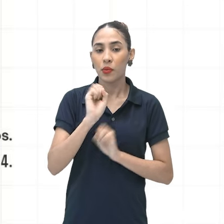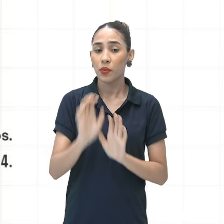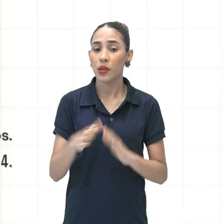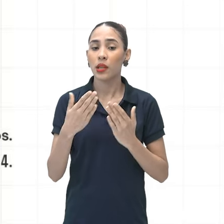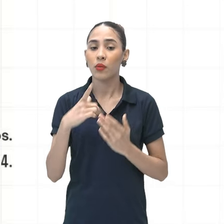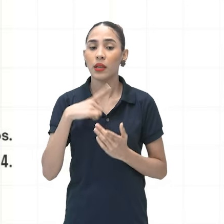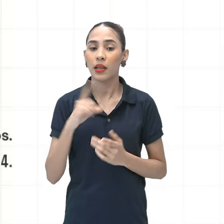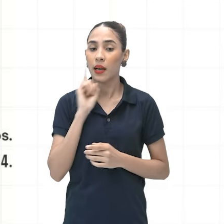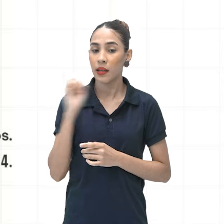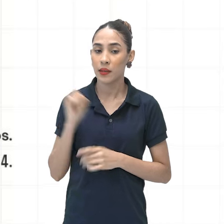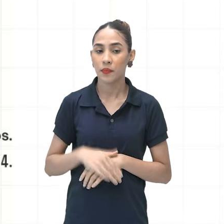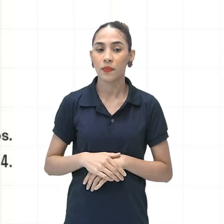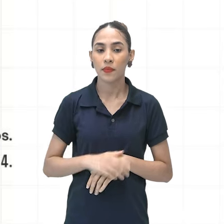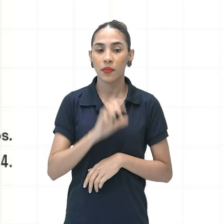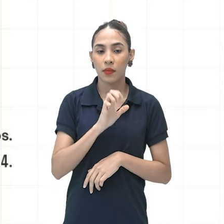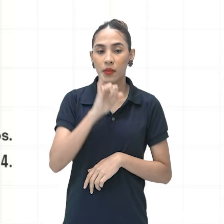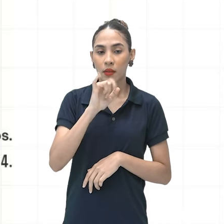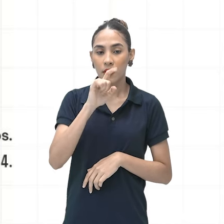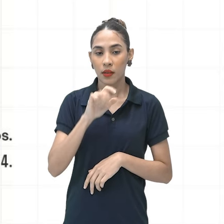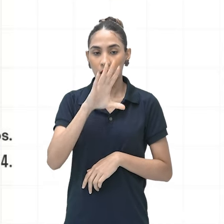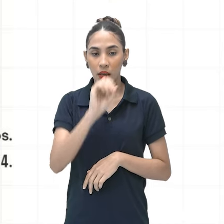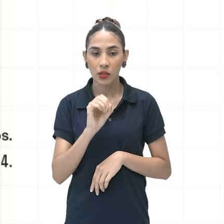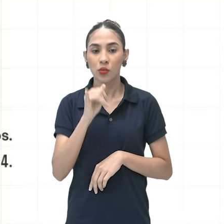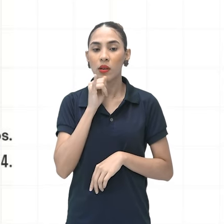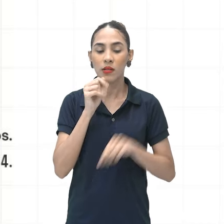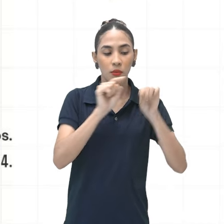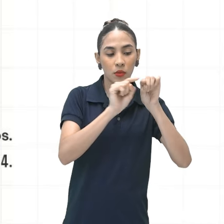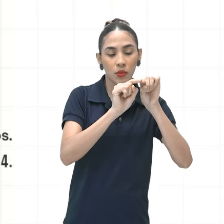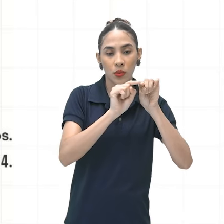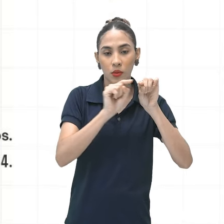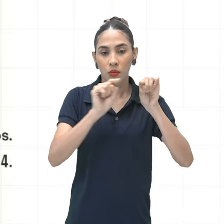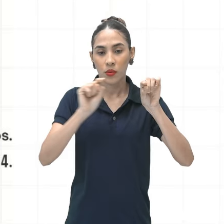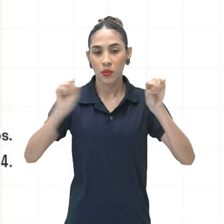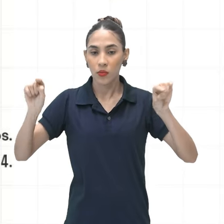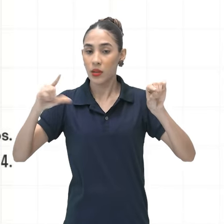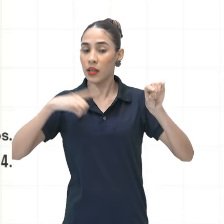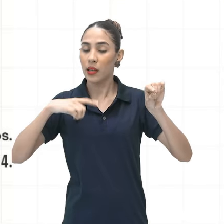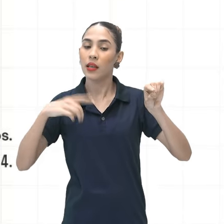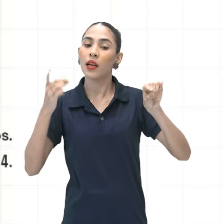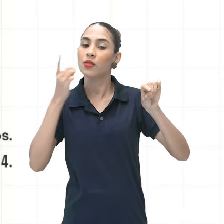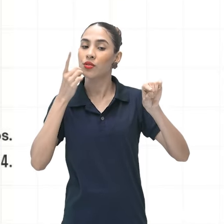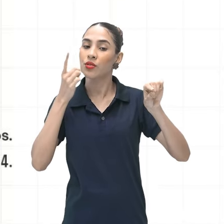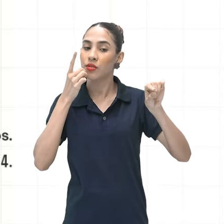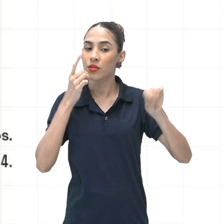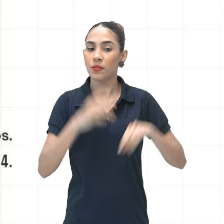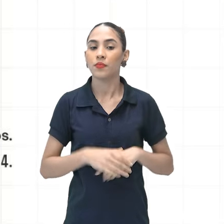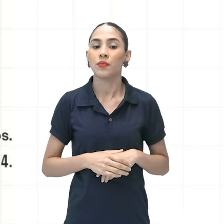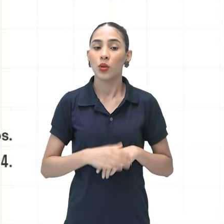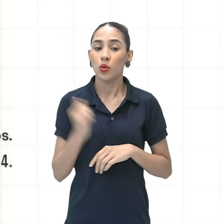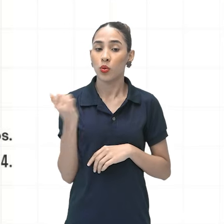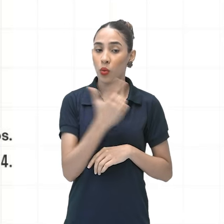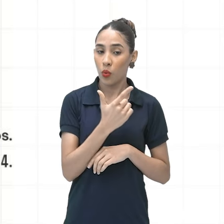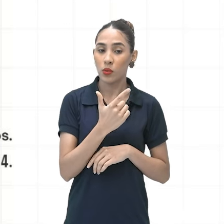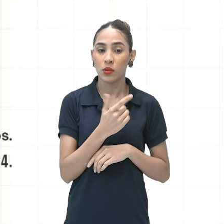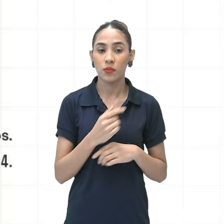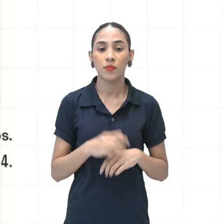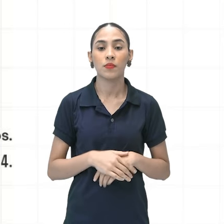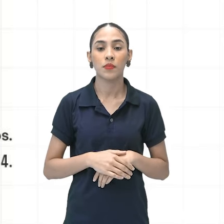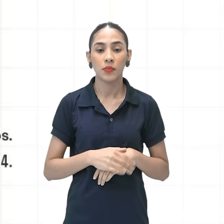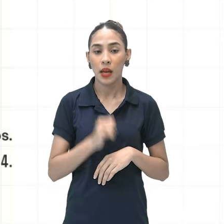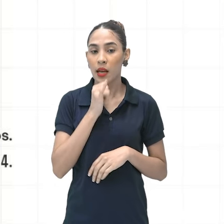aqui, no eixo horizontal, a gente tem aqui os dias, então são dos 12 primeiros dias, então